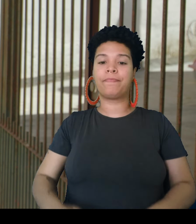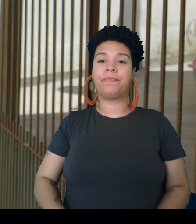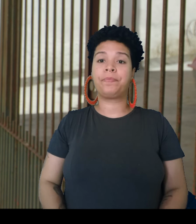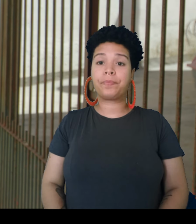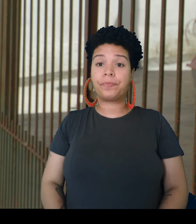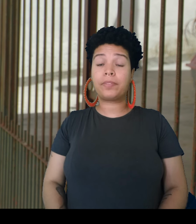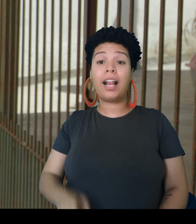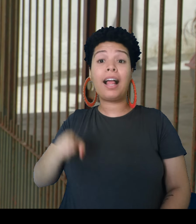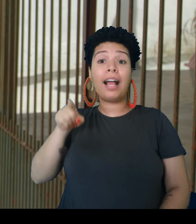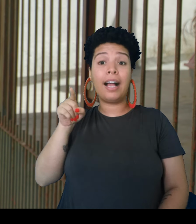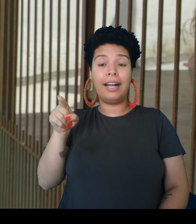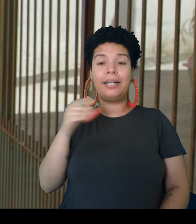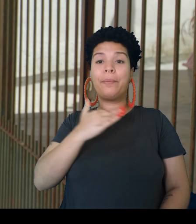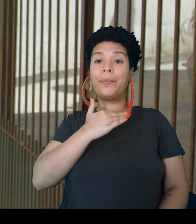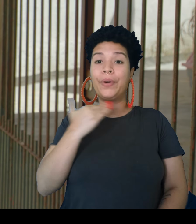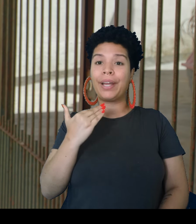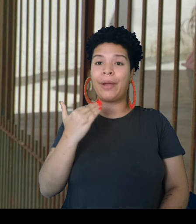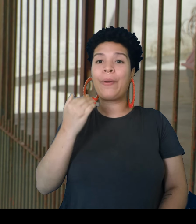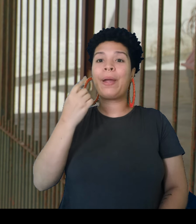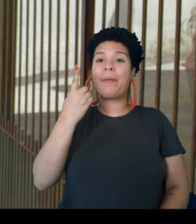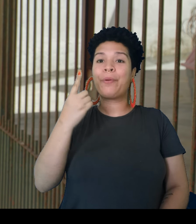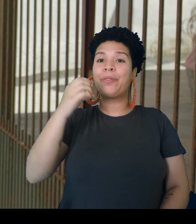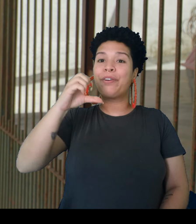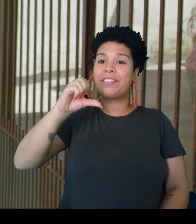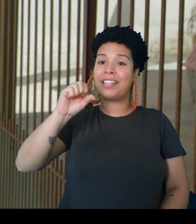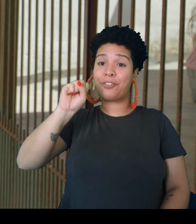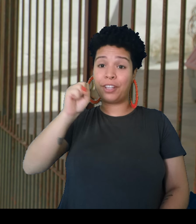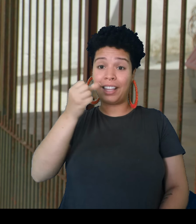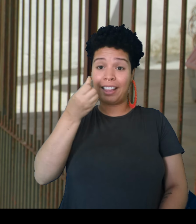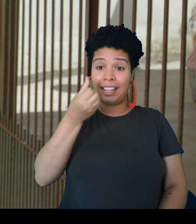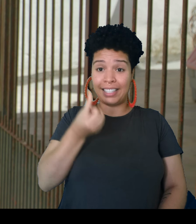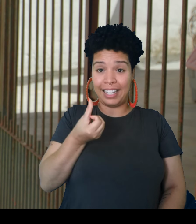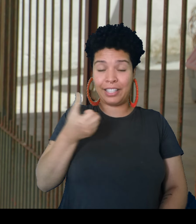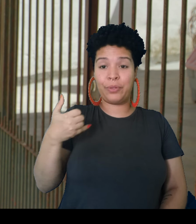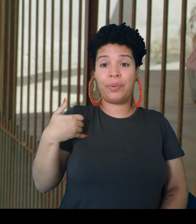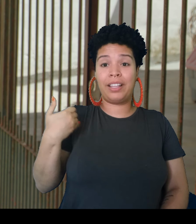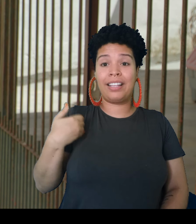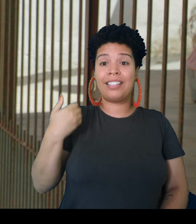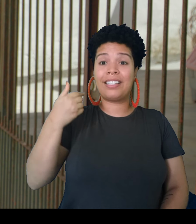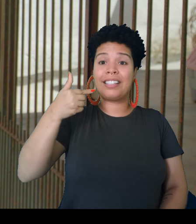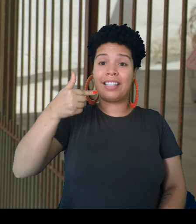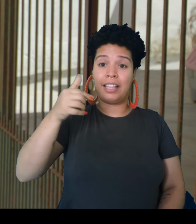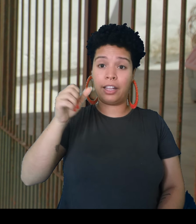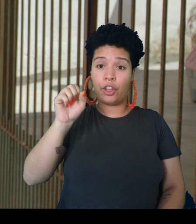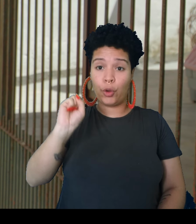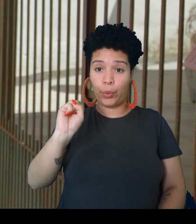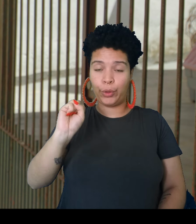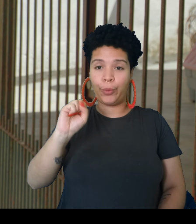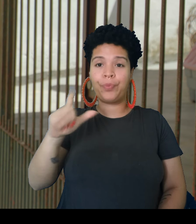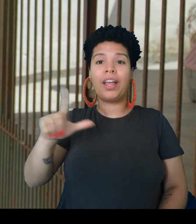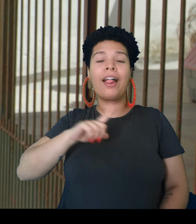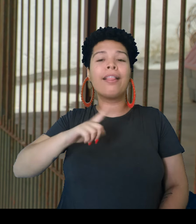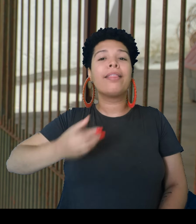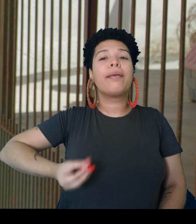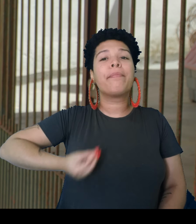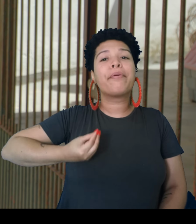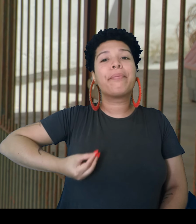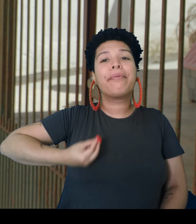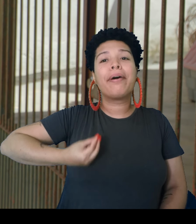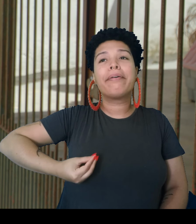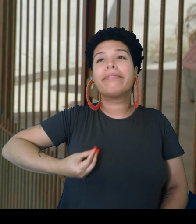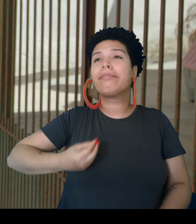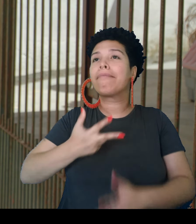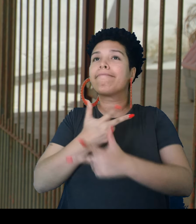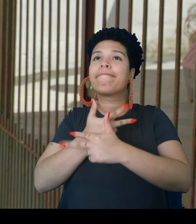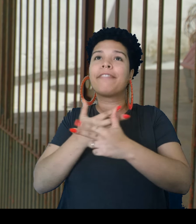morreu em 1986, com 78 anos. Teve uma vida repleta de realizações, mas também